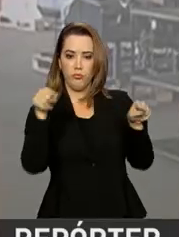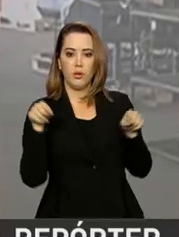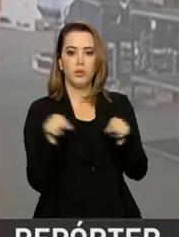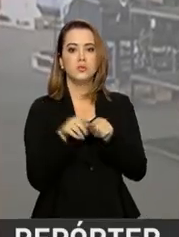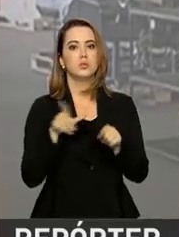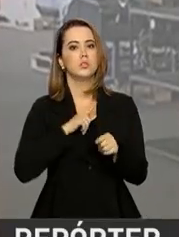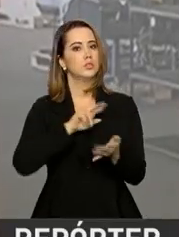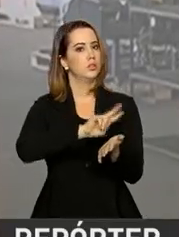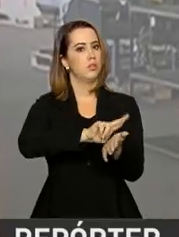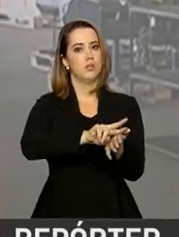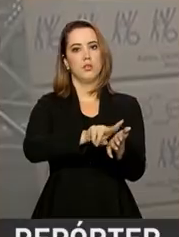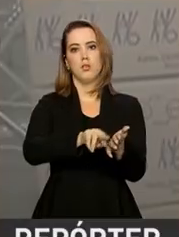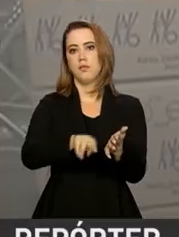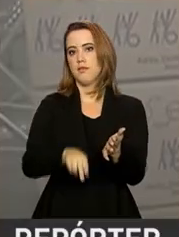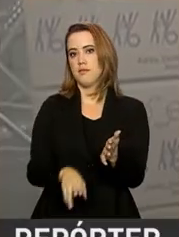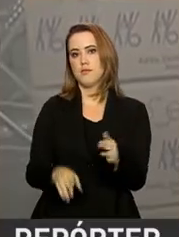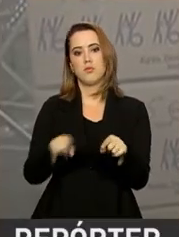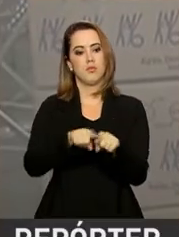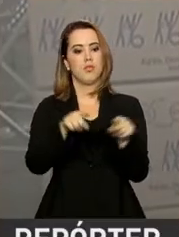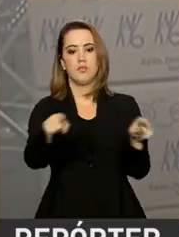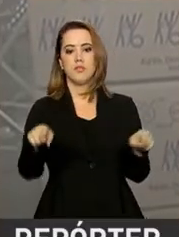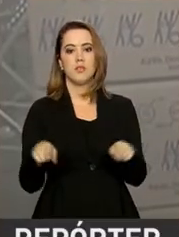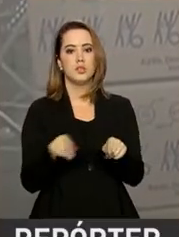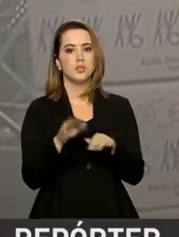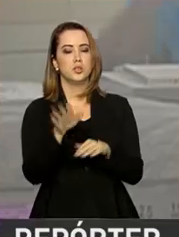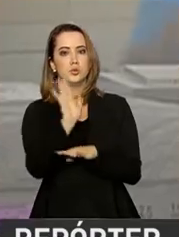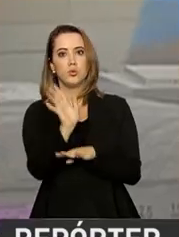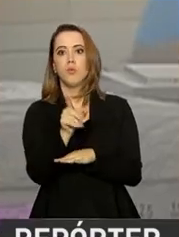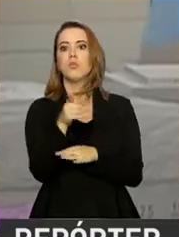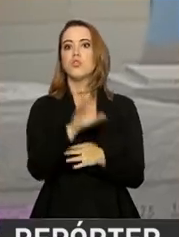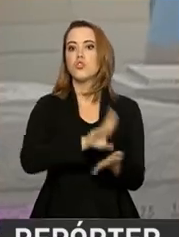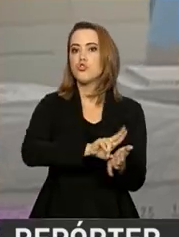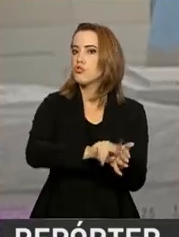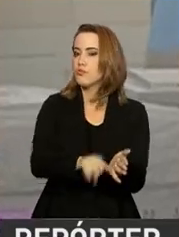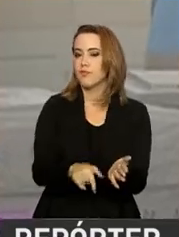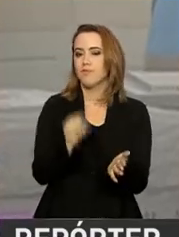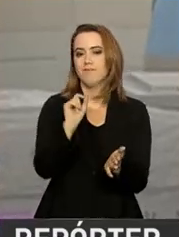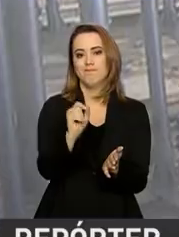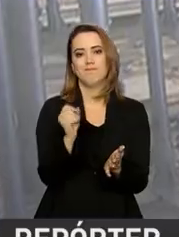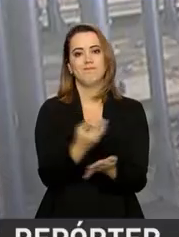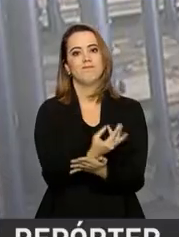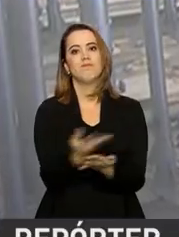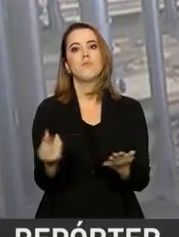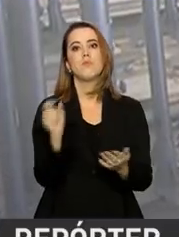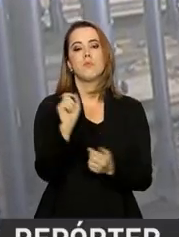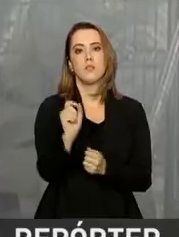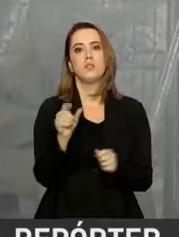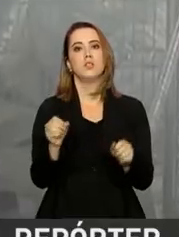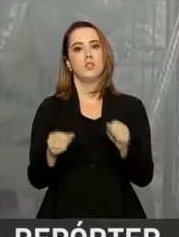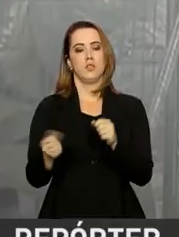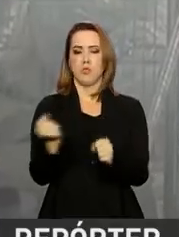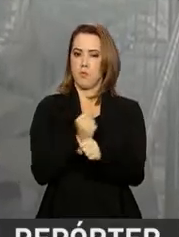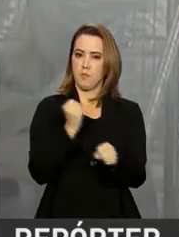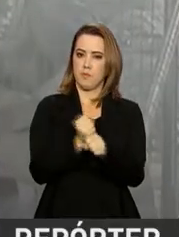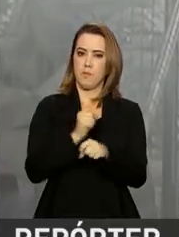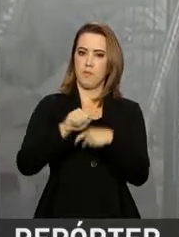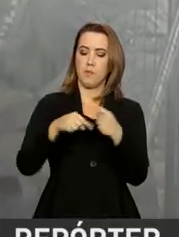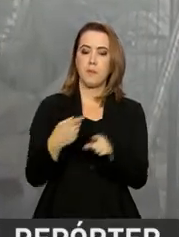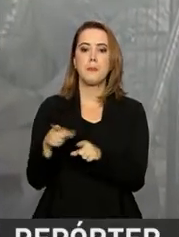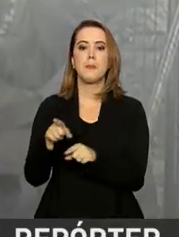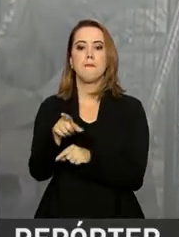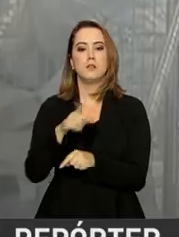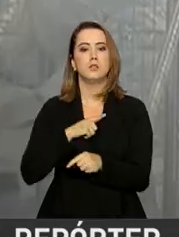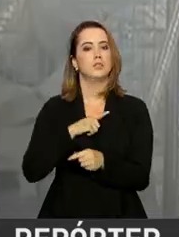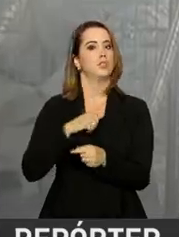estantes criados mudos suportes para televisão tudo isso vai saindo das caixas e ganhando forma do outro lado estão a